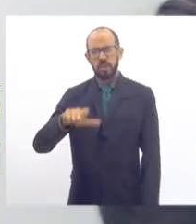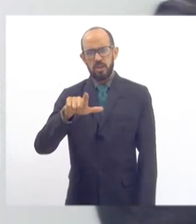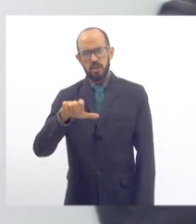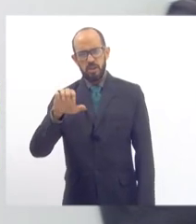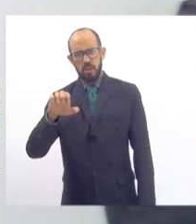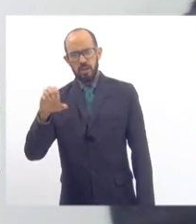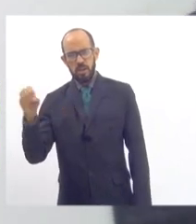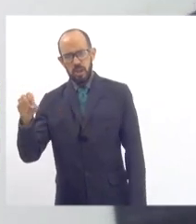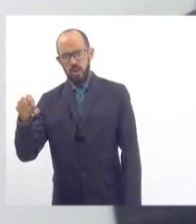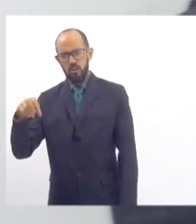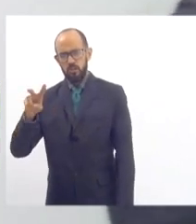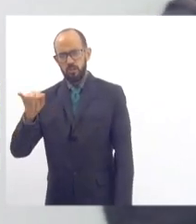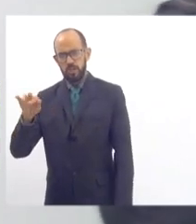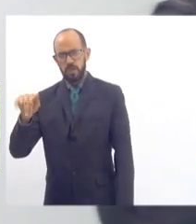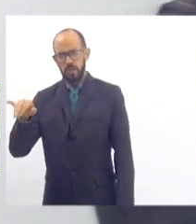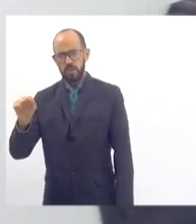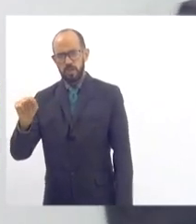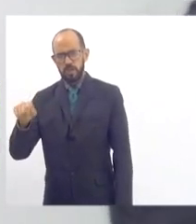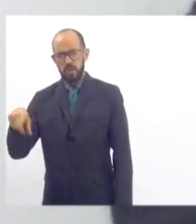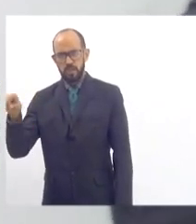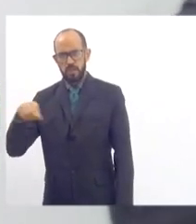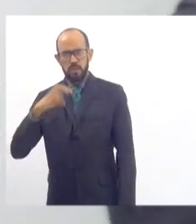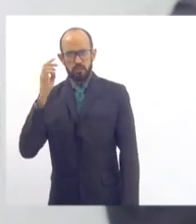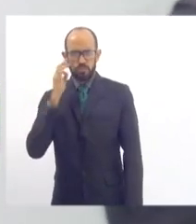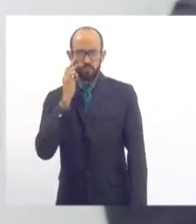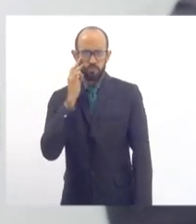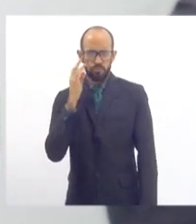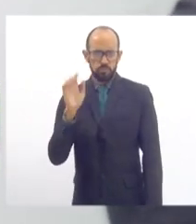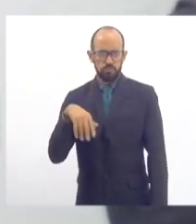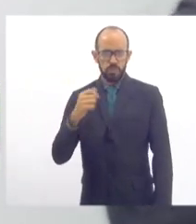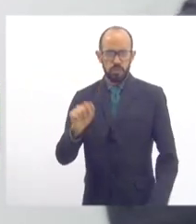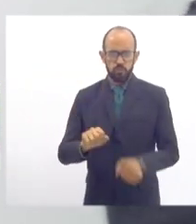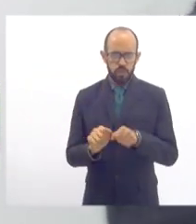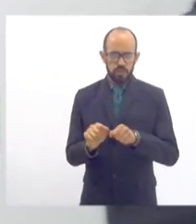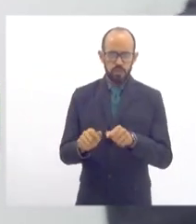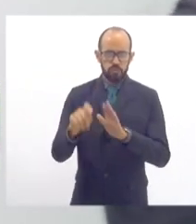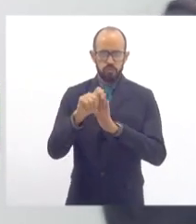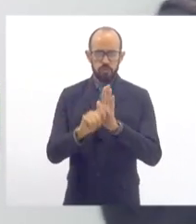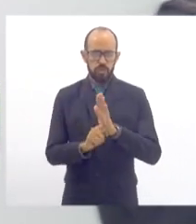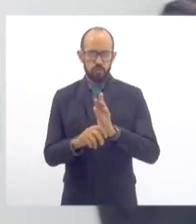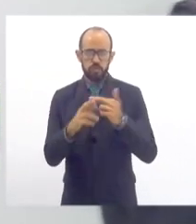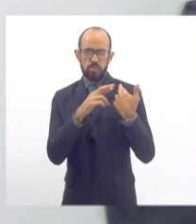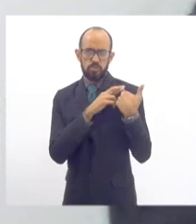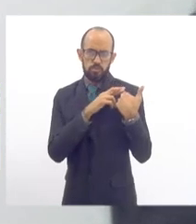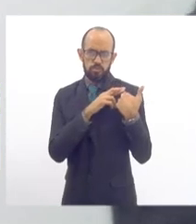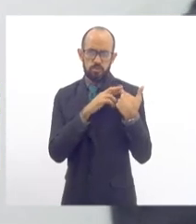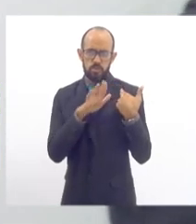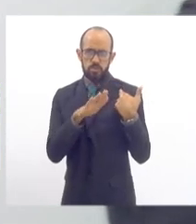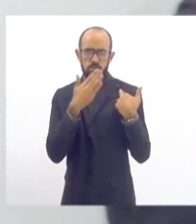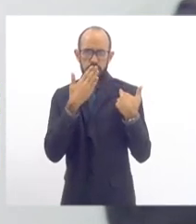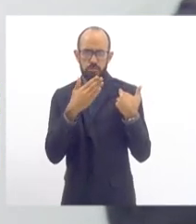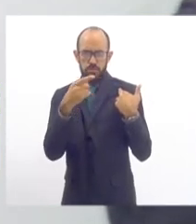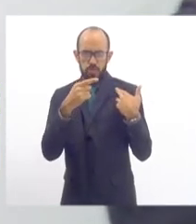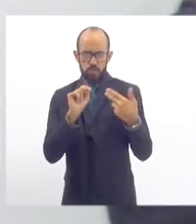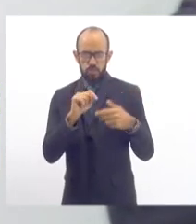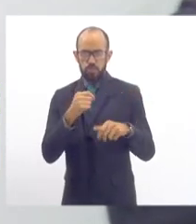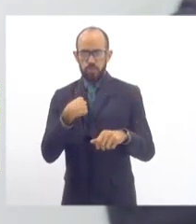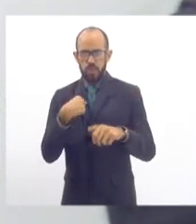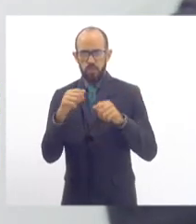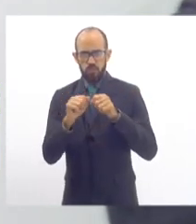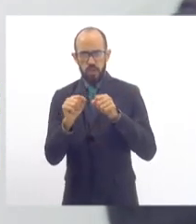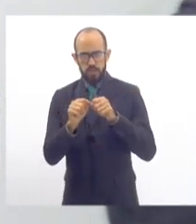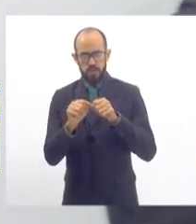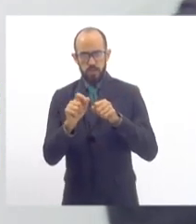também, mas estabelecer um texto que seja consciencioso e com responsabilidade. Então, o apelo que faço aqui, sem paixões, é que a